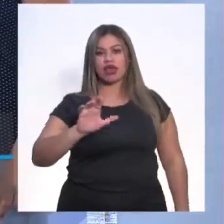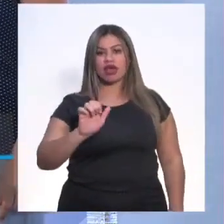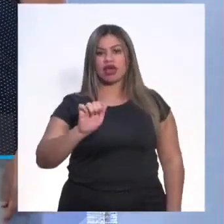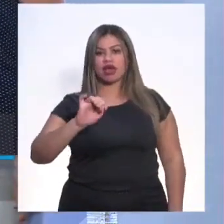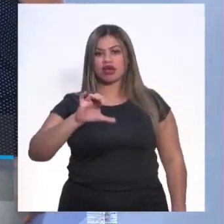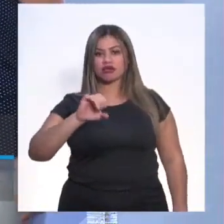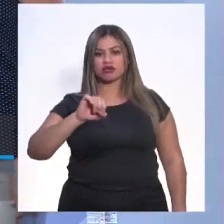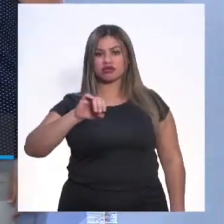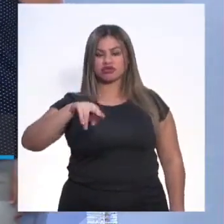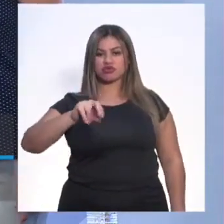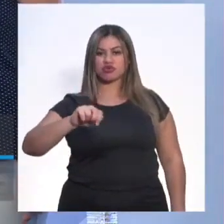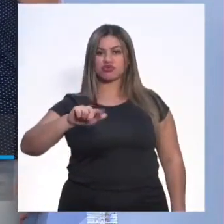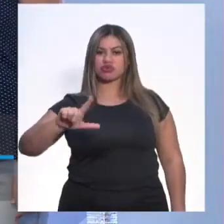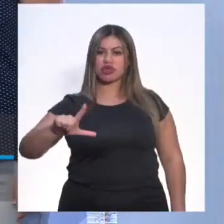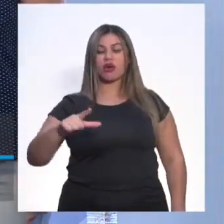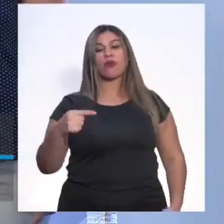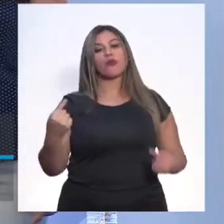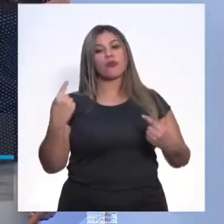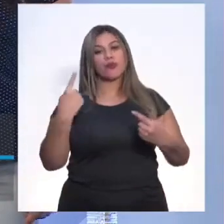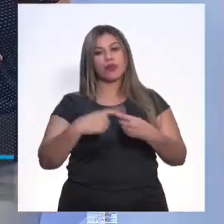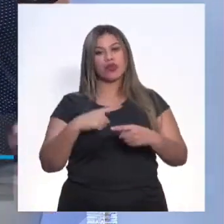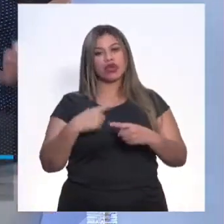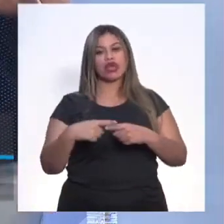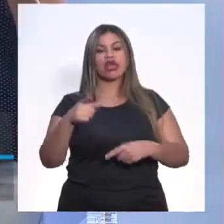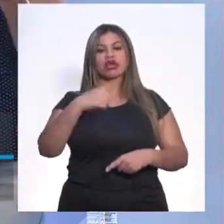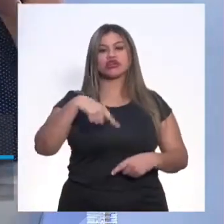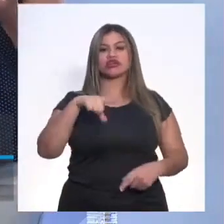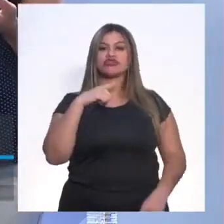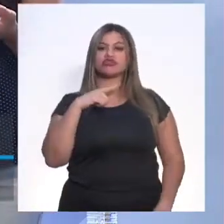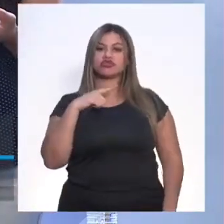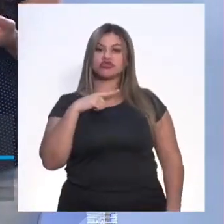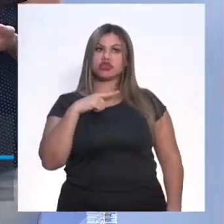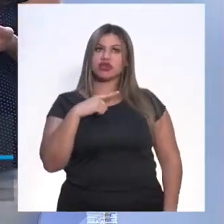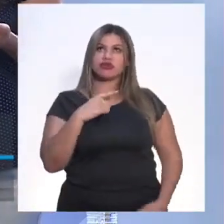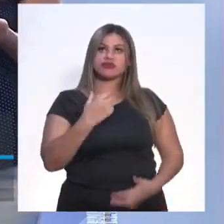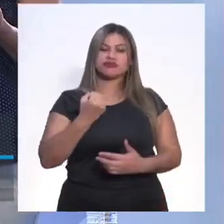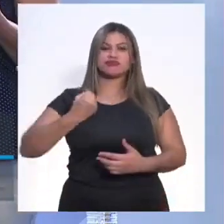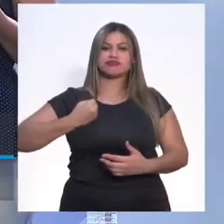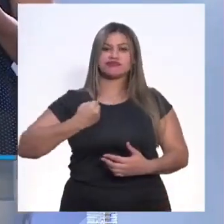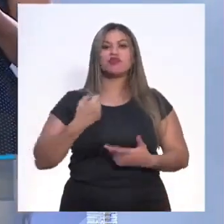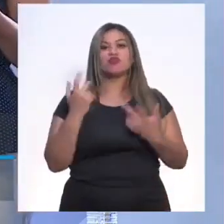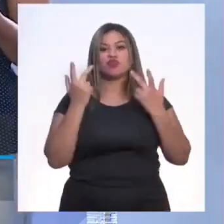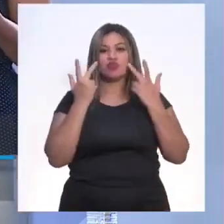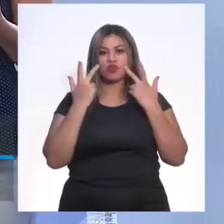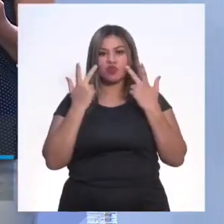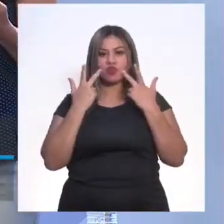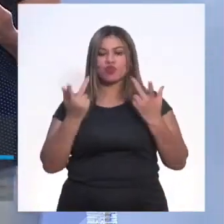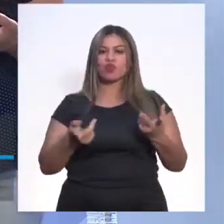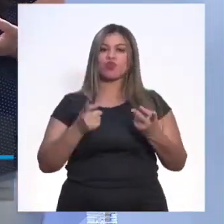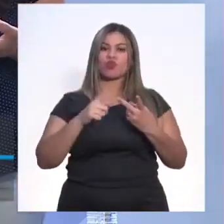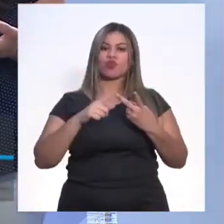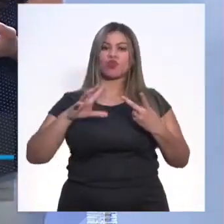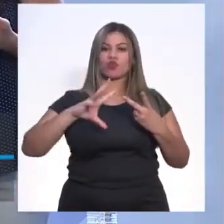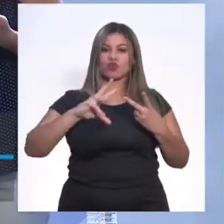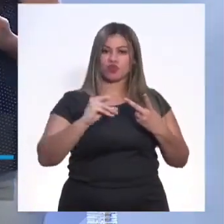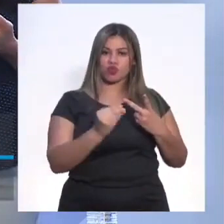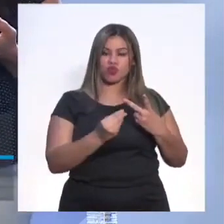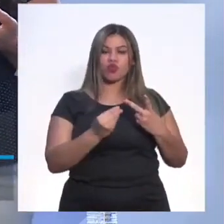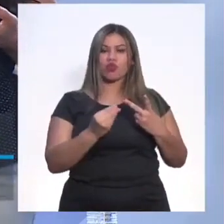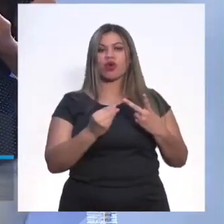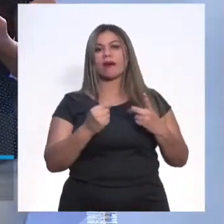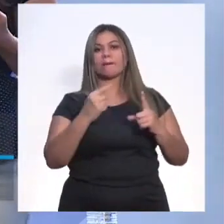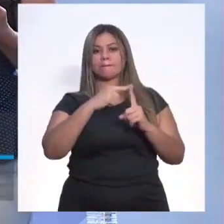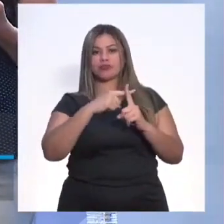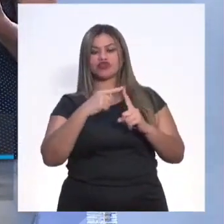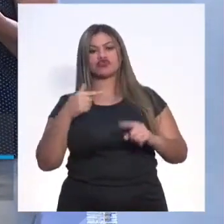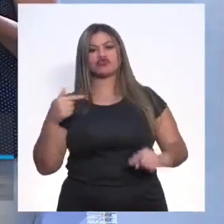quê? Dentro dos números racionais, nós temos todos os naturais, todos os inteiros, que são os positivos